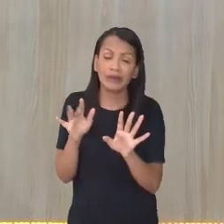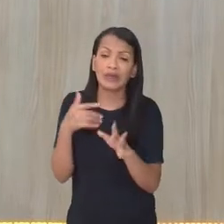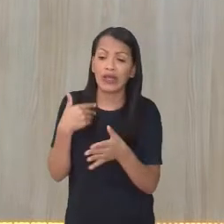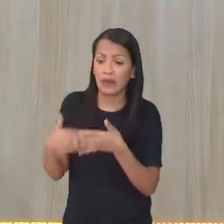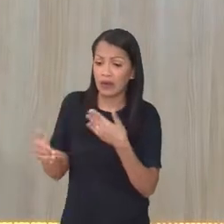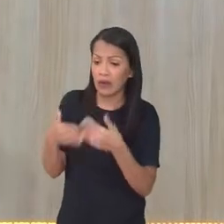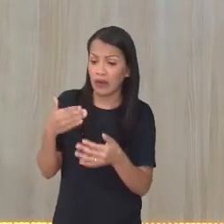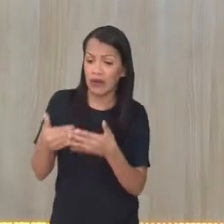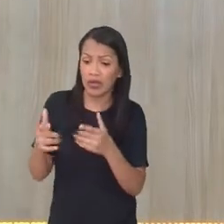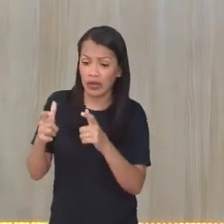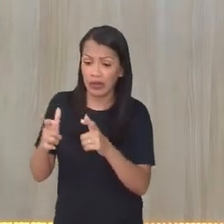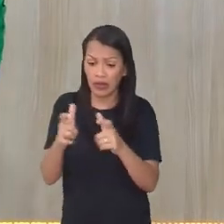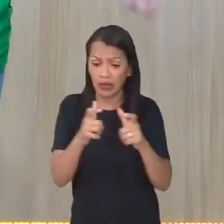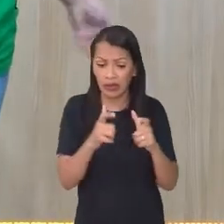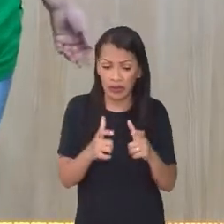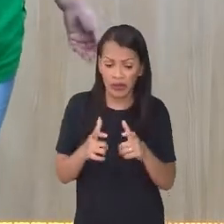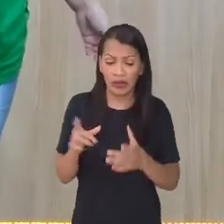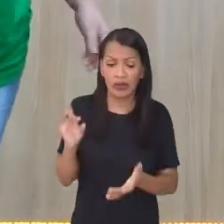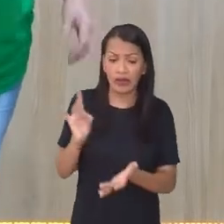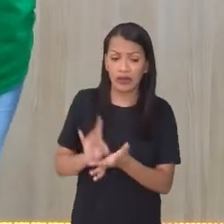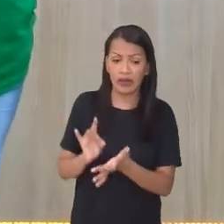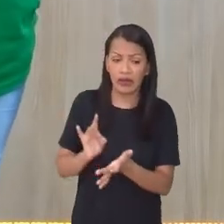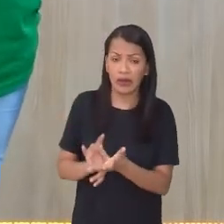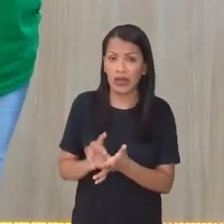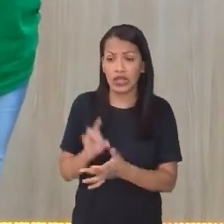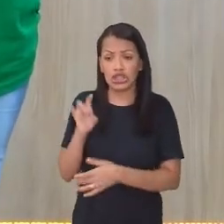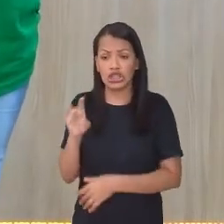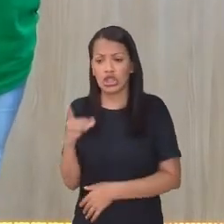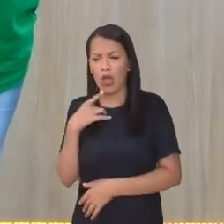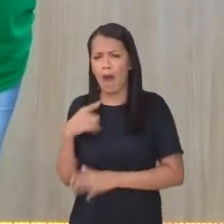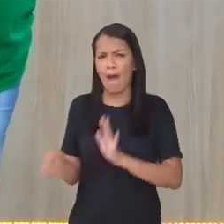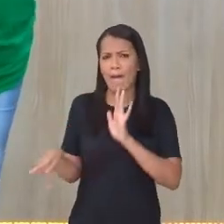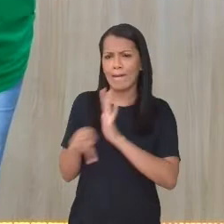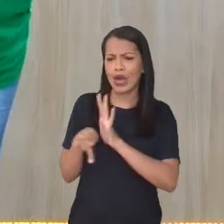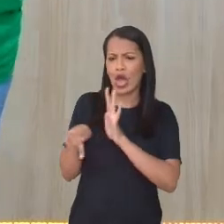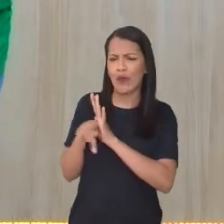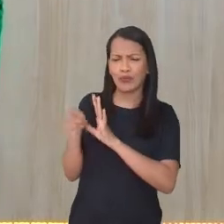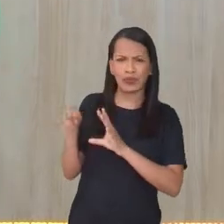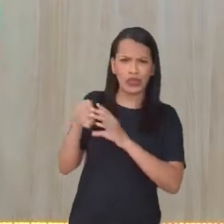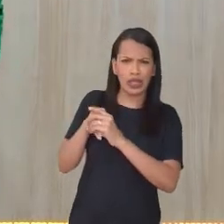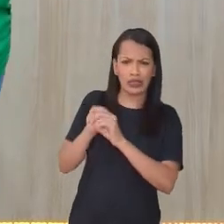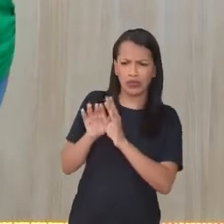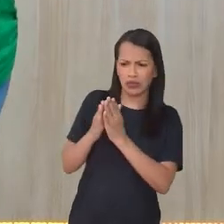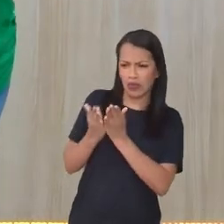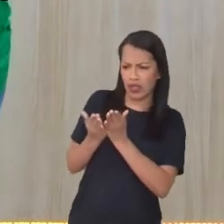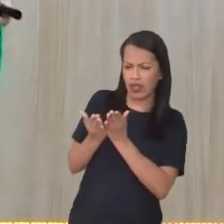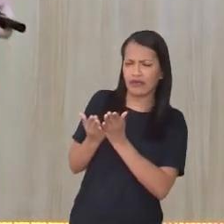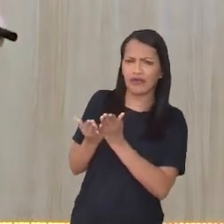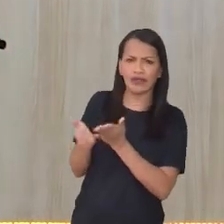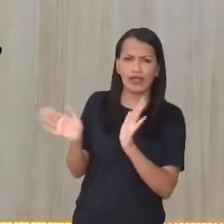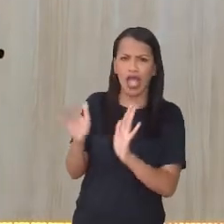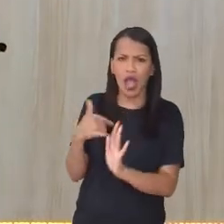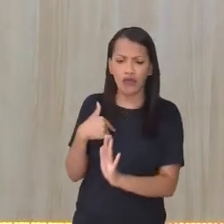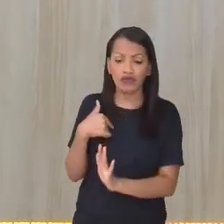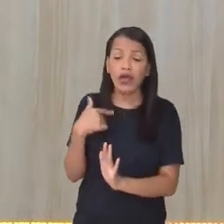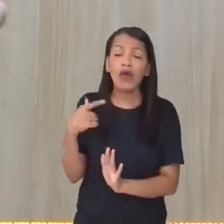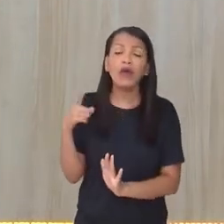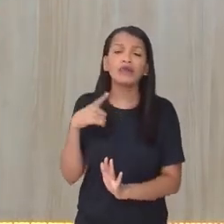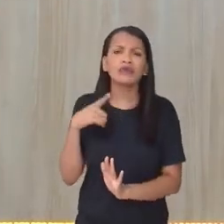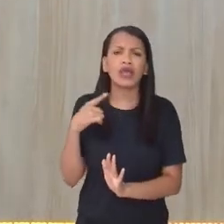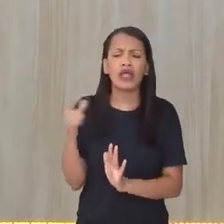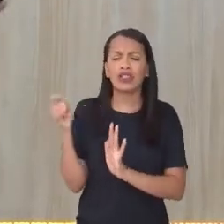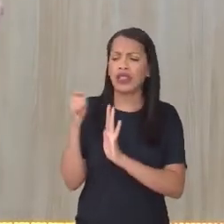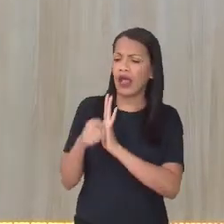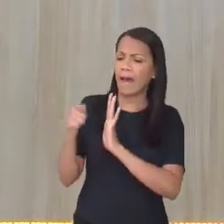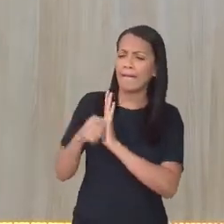qualquer lugar, está em todo canto, na verdade. Não é só específica do livro, daquele, vai cair na prova isso. E